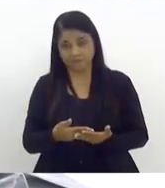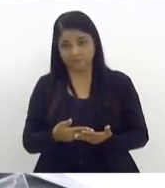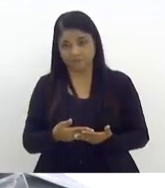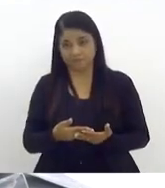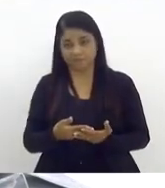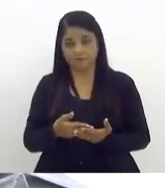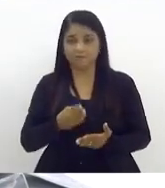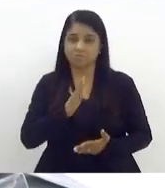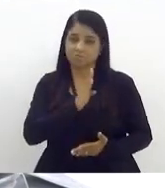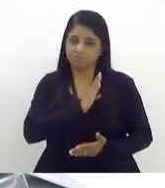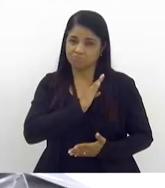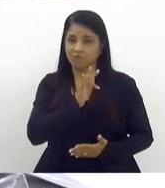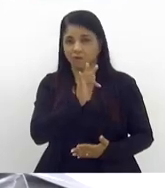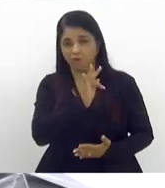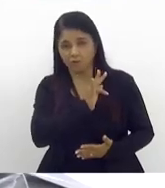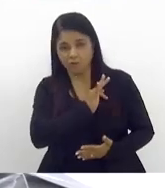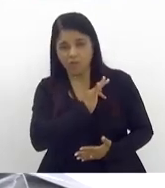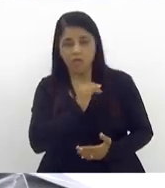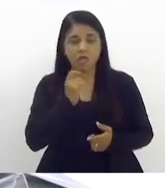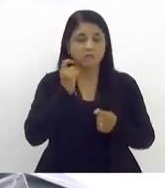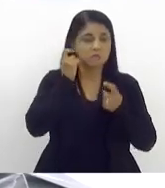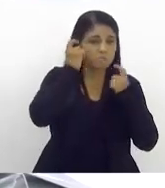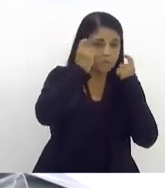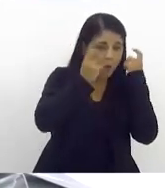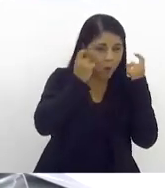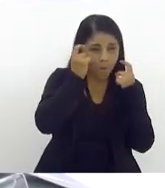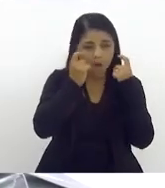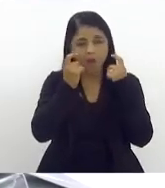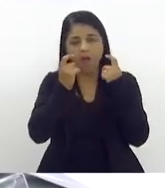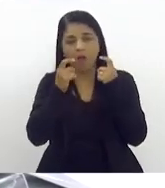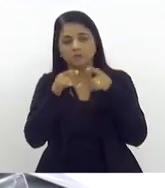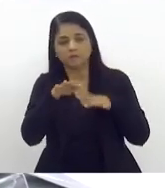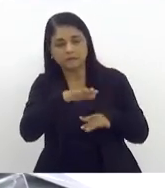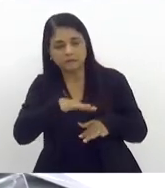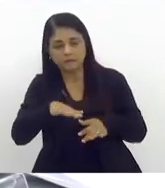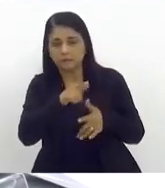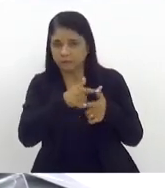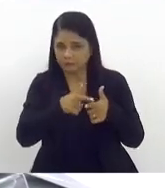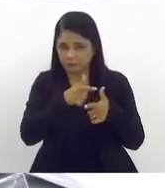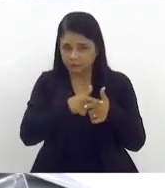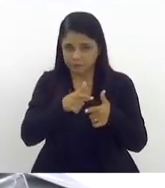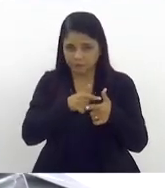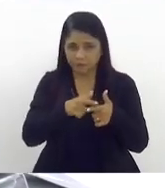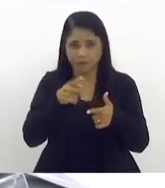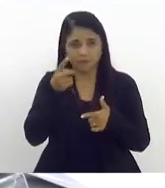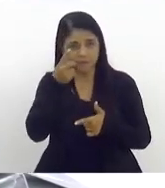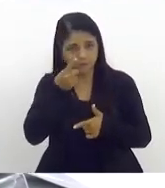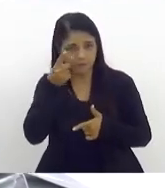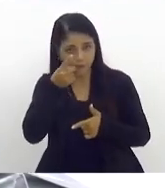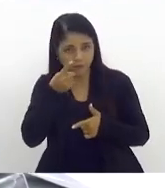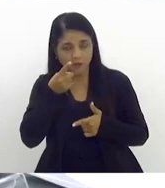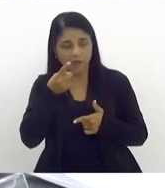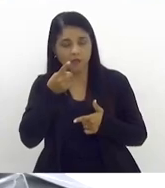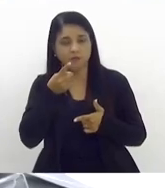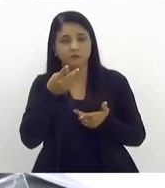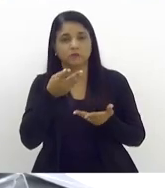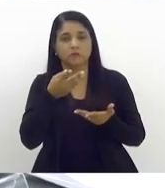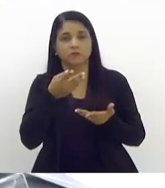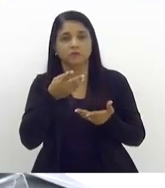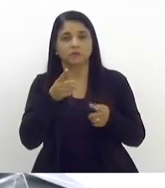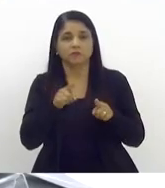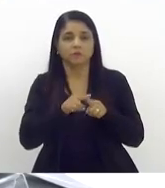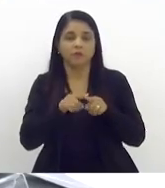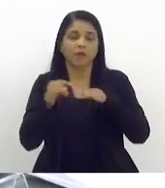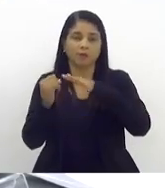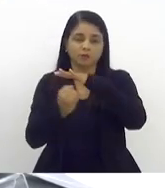Baixada Fluminense, preocupado com algumas questões que envolvem a Baixada, que tem interação com o que o Instituto